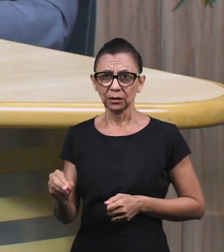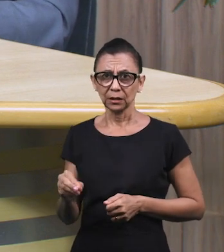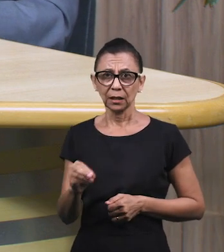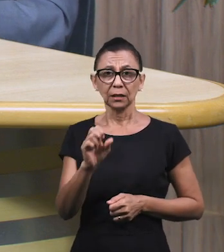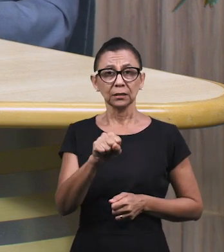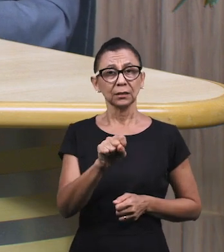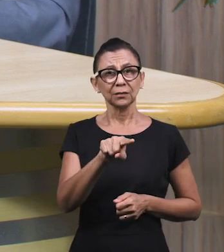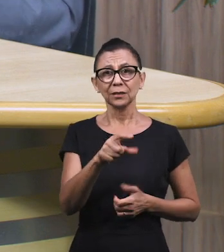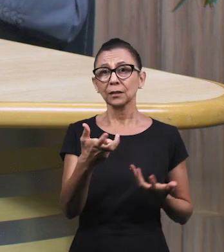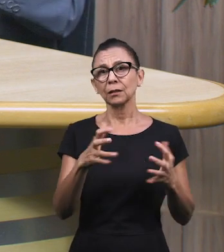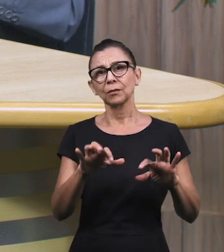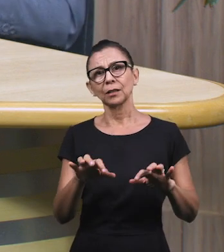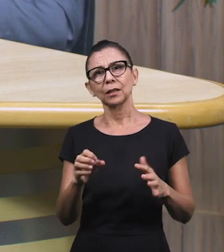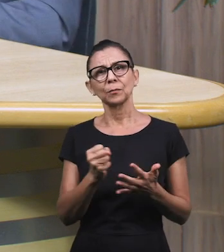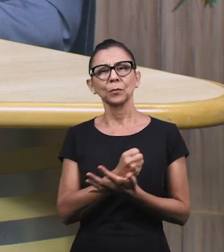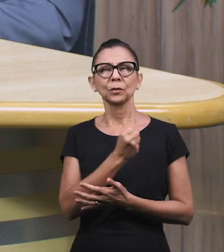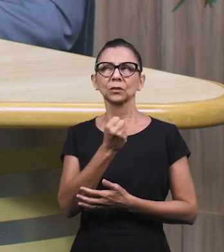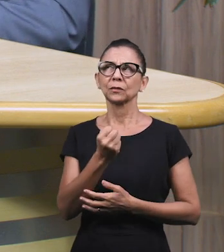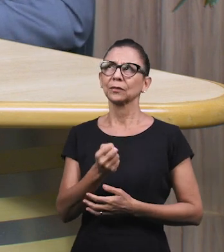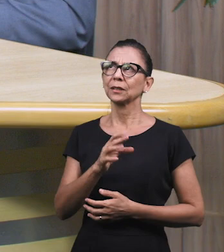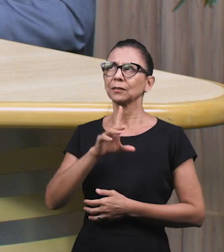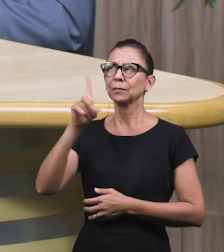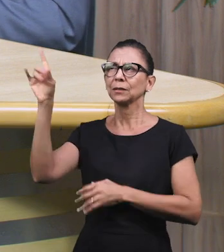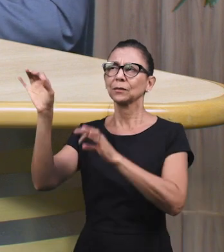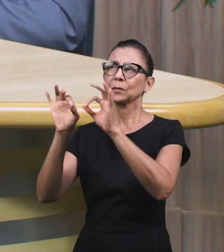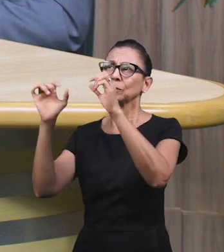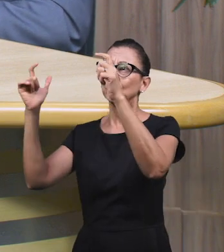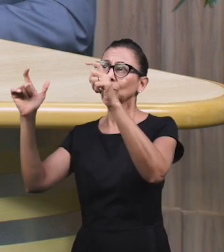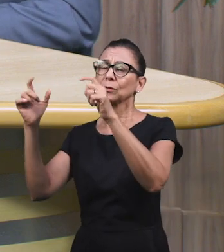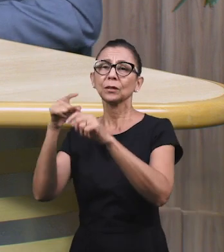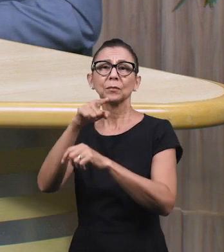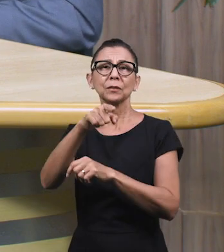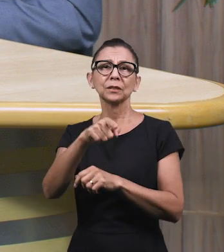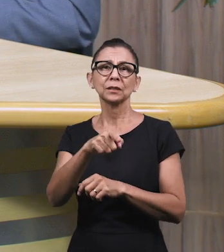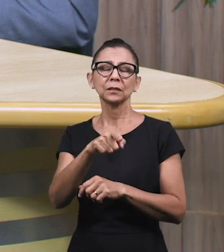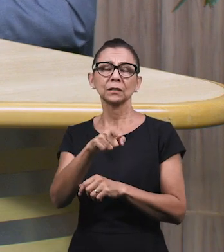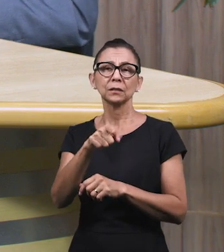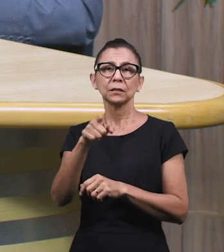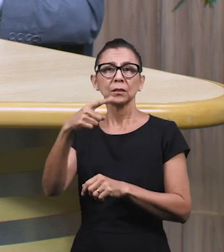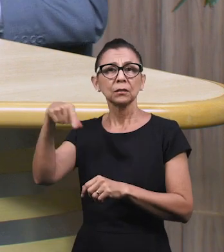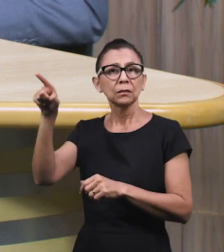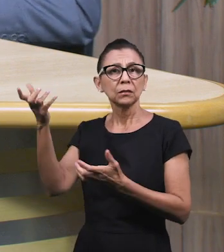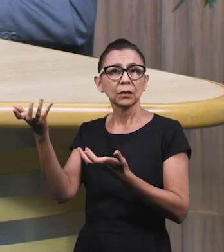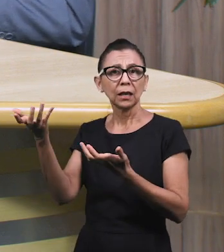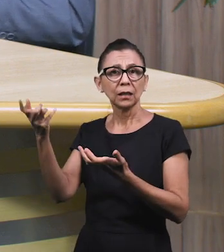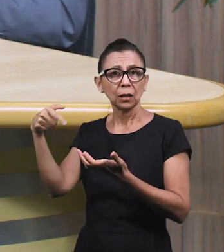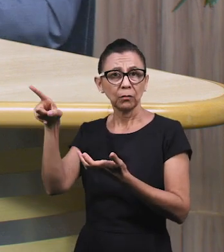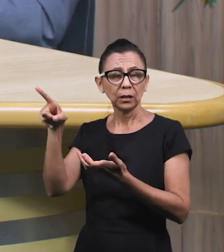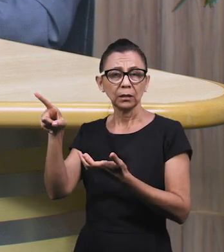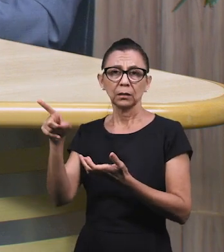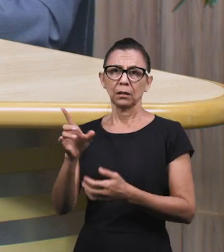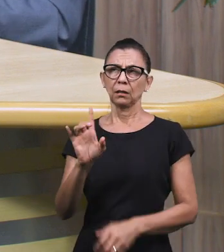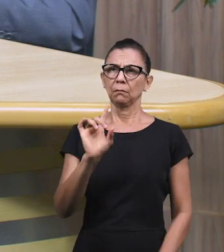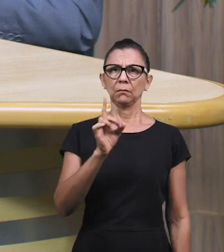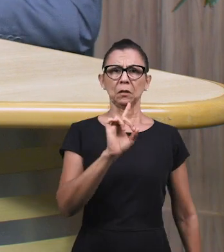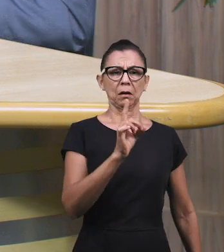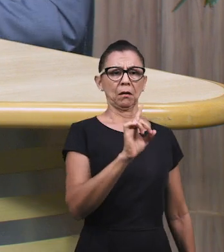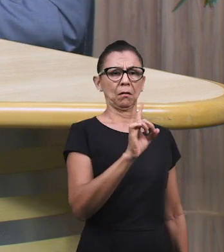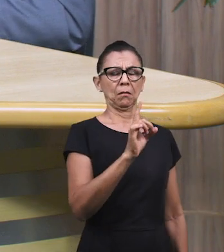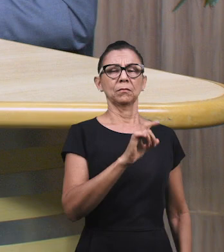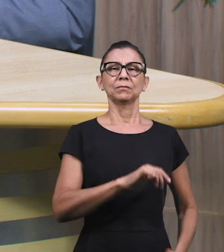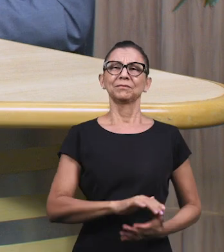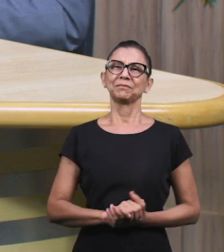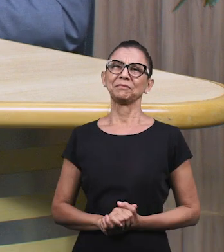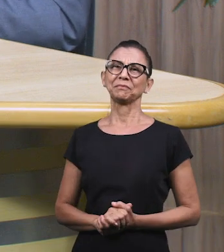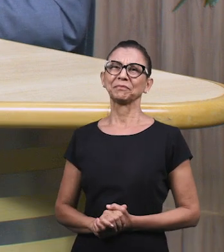não quer. Puxa vida, mas Deus fez um céu para você, rapaz. Você não vai? Não, eu não vou não. Paciência, então rejeita. Mas nós,